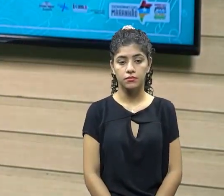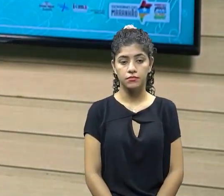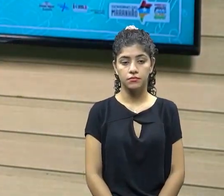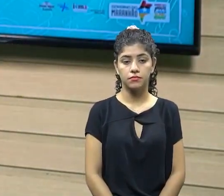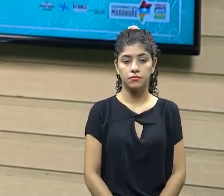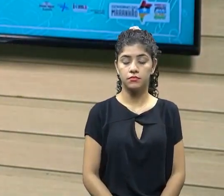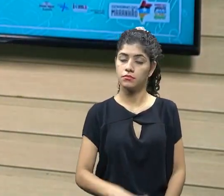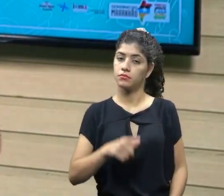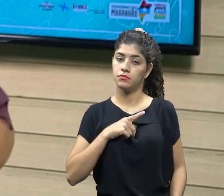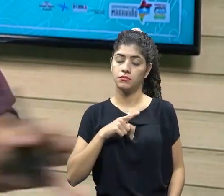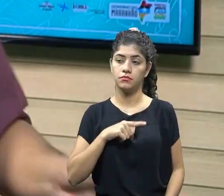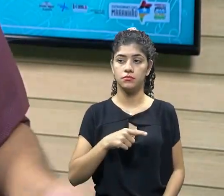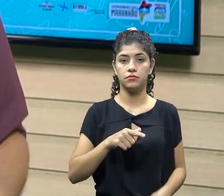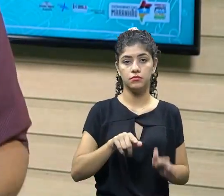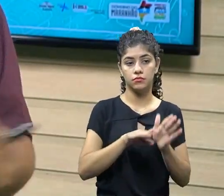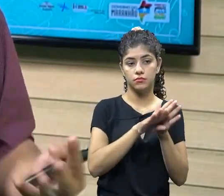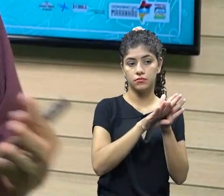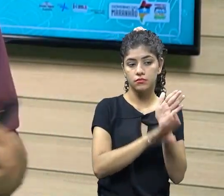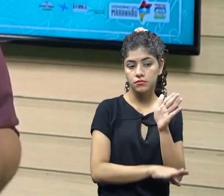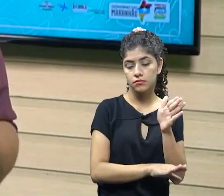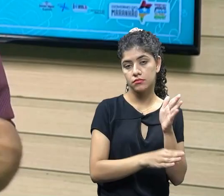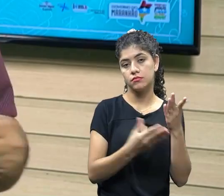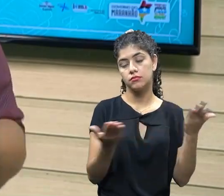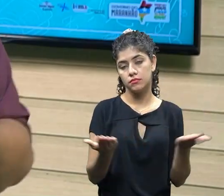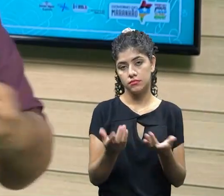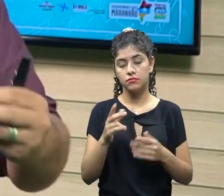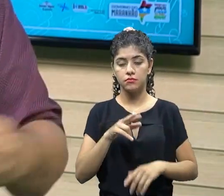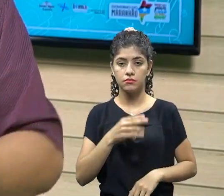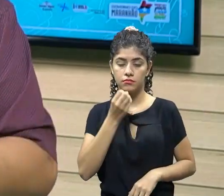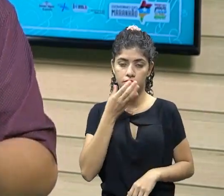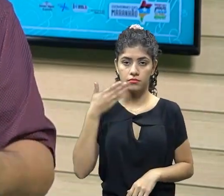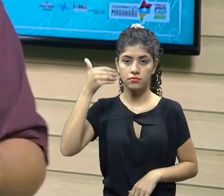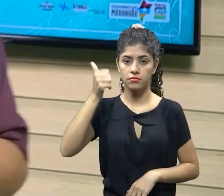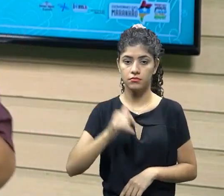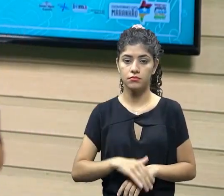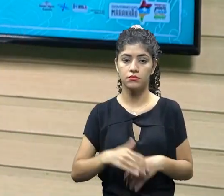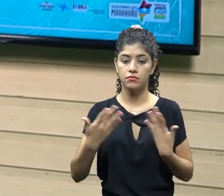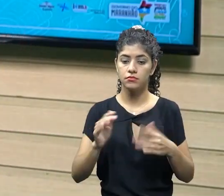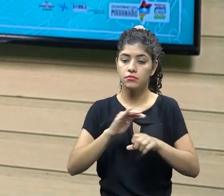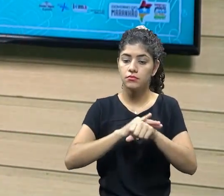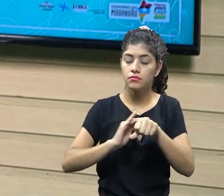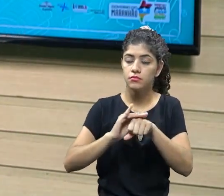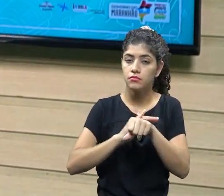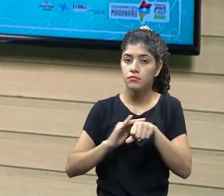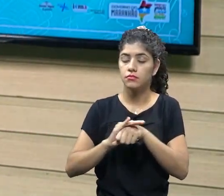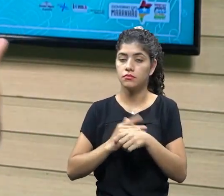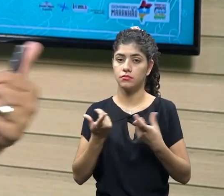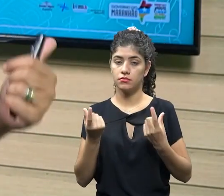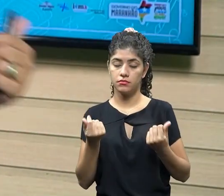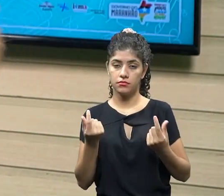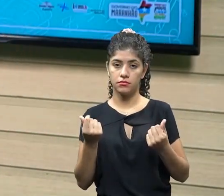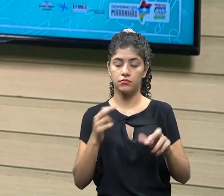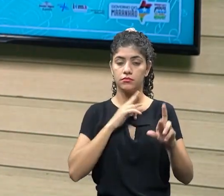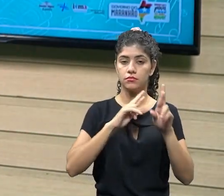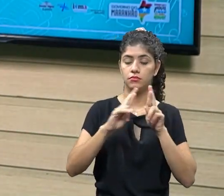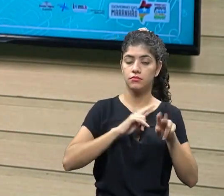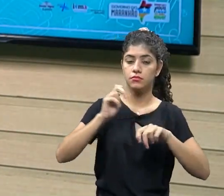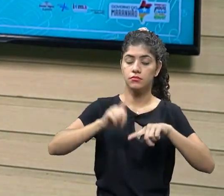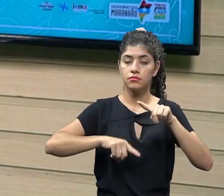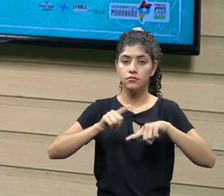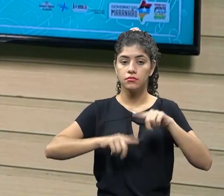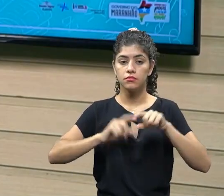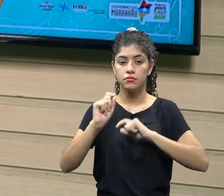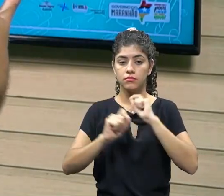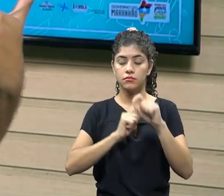desconto de 30% à vista. Aí muda o cenário. Então, perceba, essa negociação financeira com relação ao produto, o